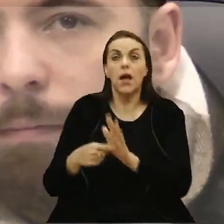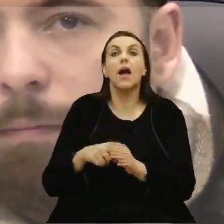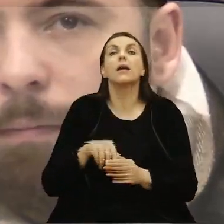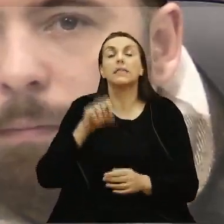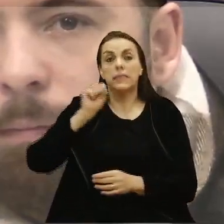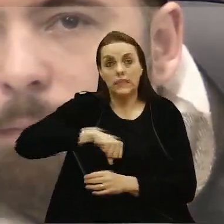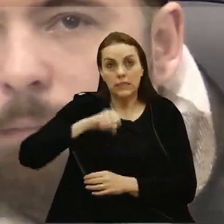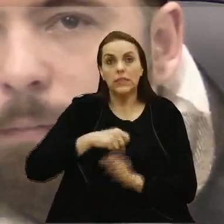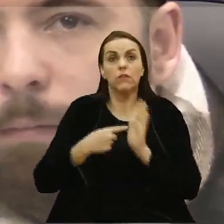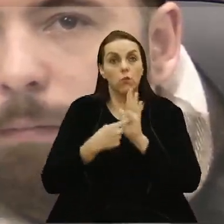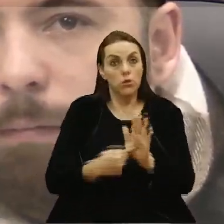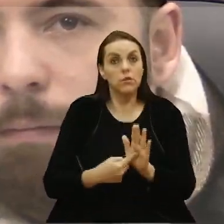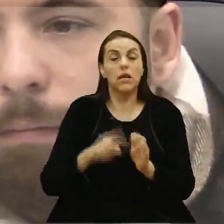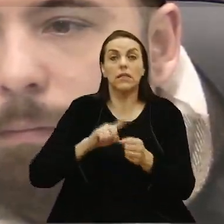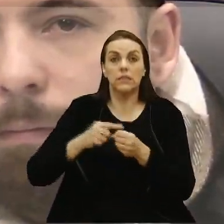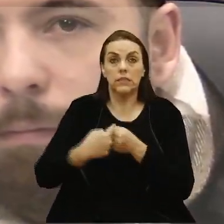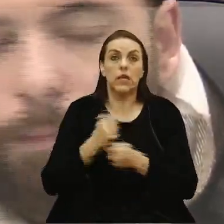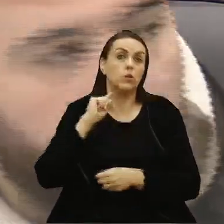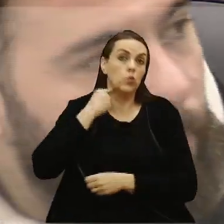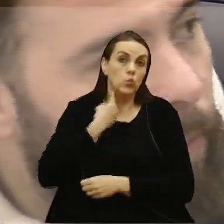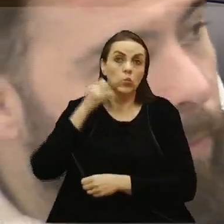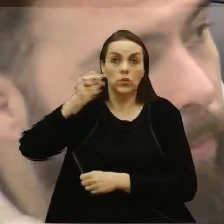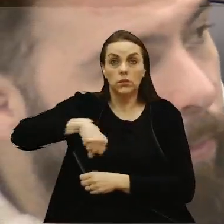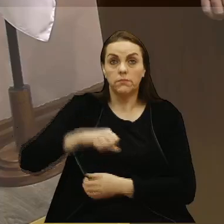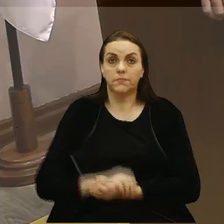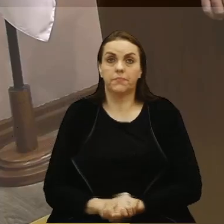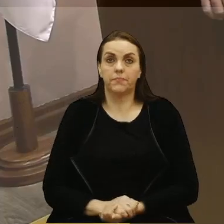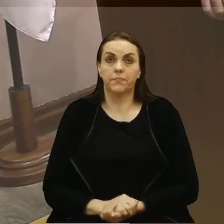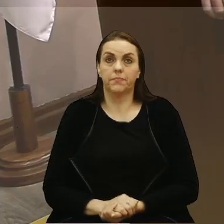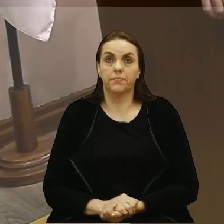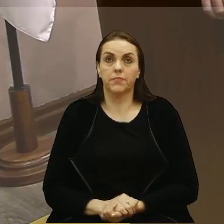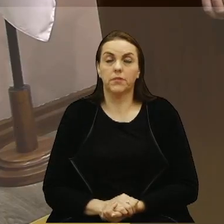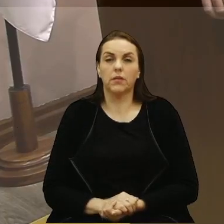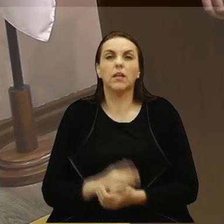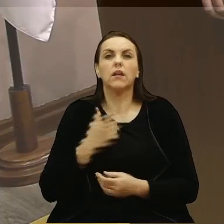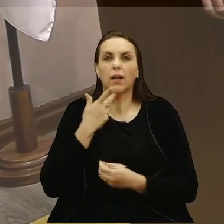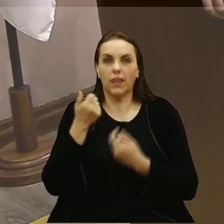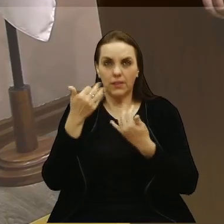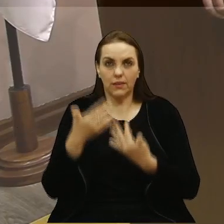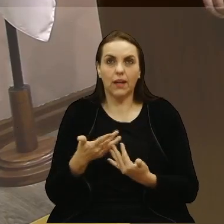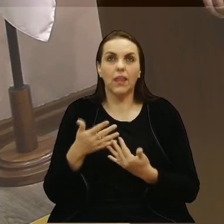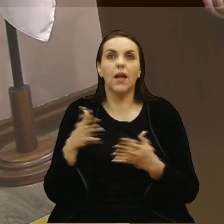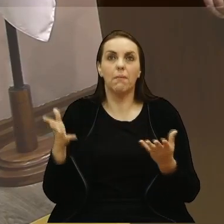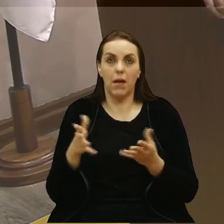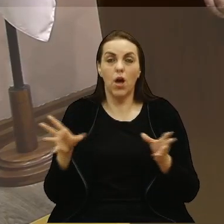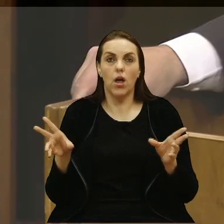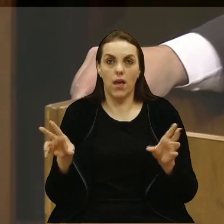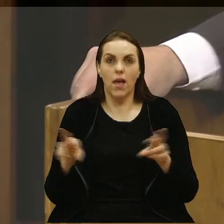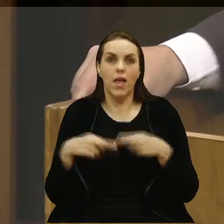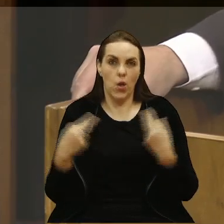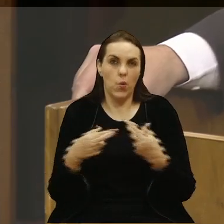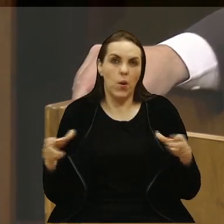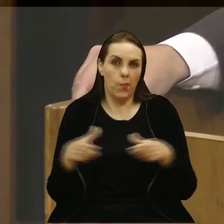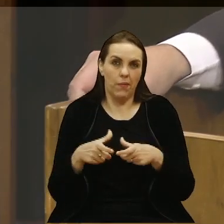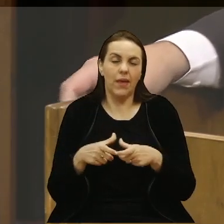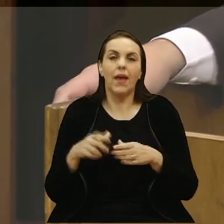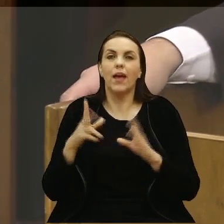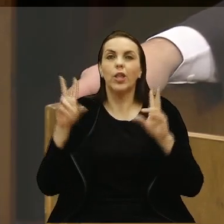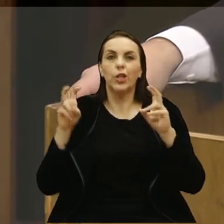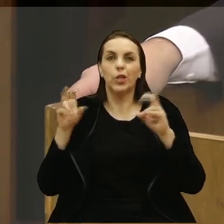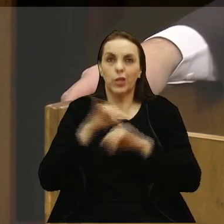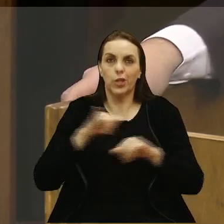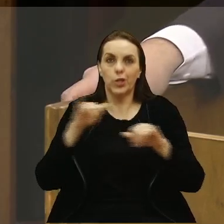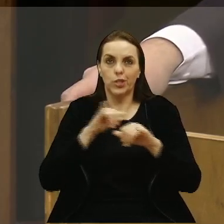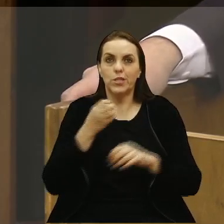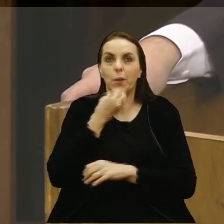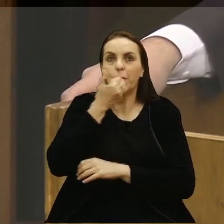sim, está suja. Muito obrigado. Obrigado. Depois vou falar do aeroporto no meu pequeno expediente, que acho que é uma notícia boa, né? A gente precisa também destacar o que